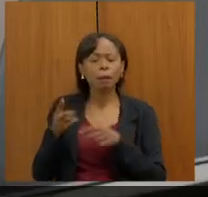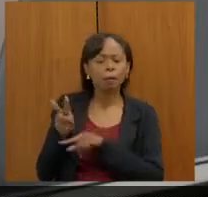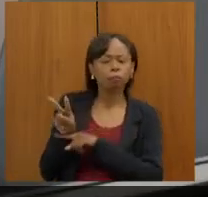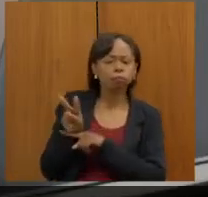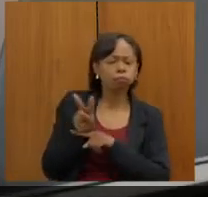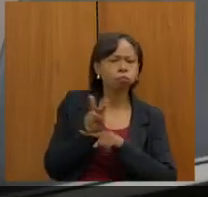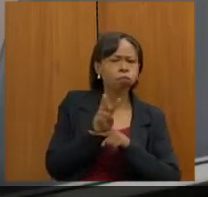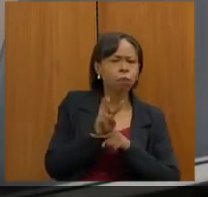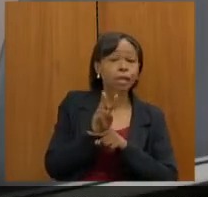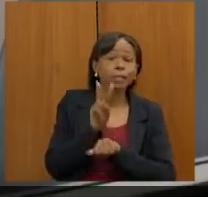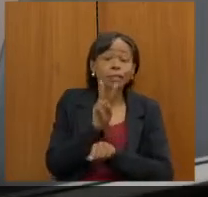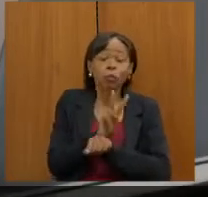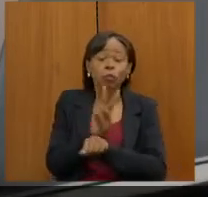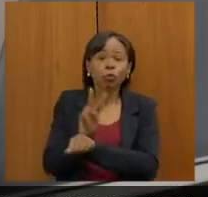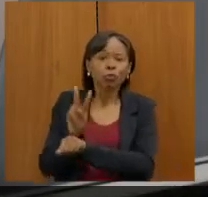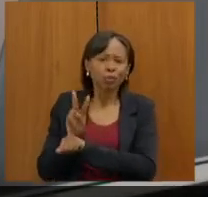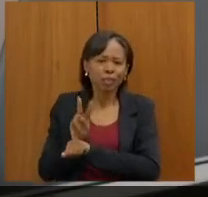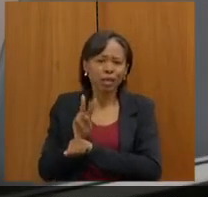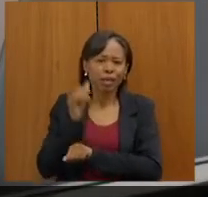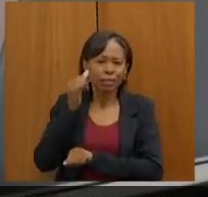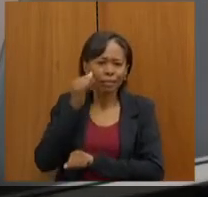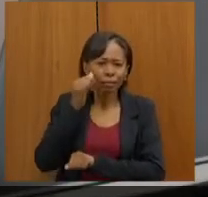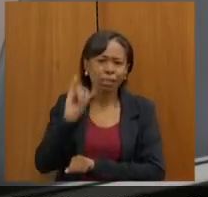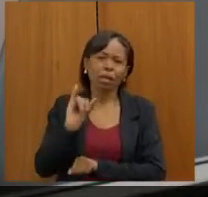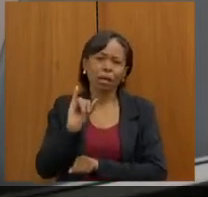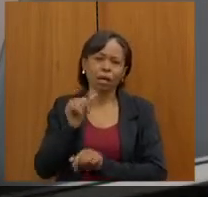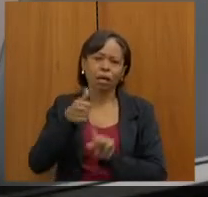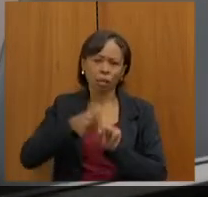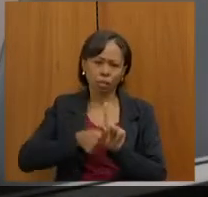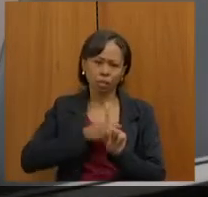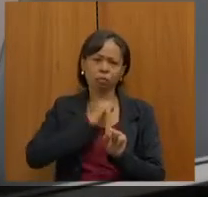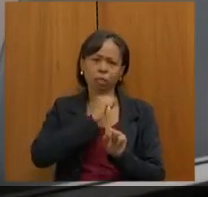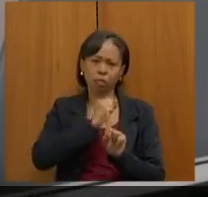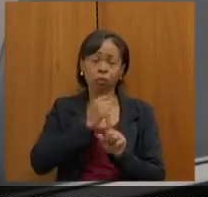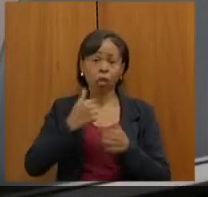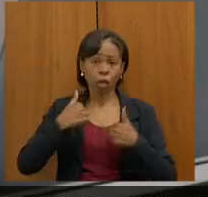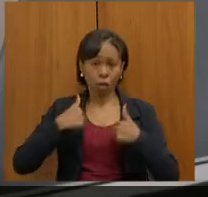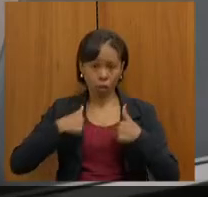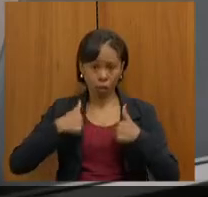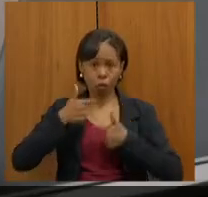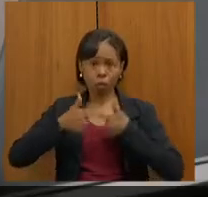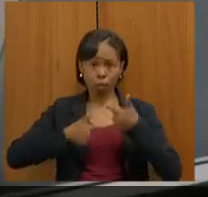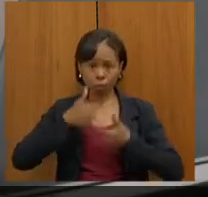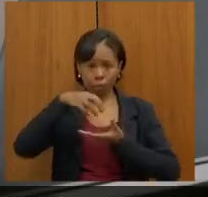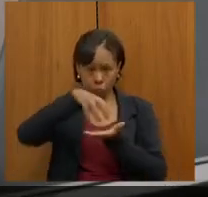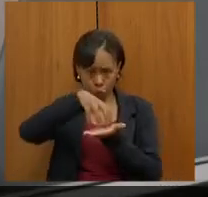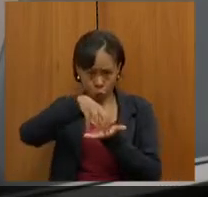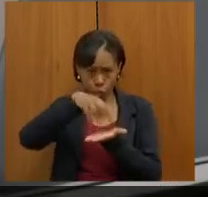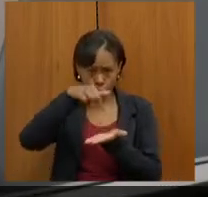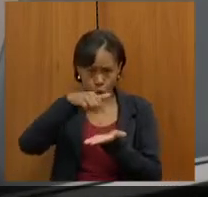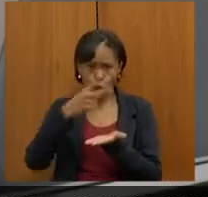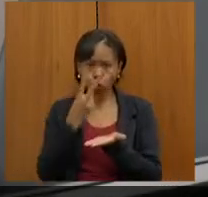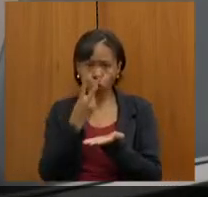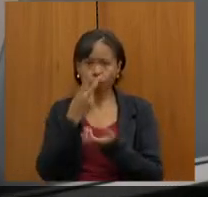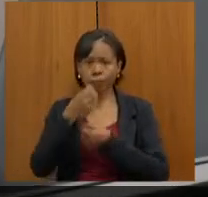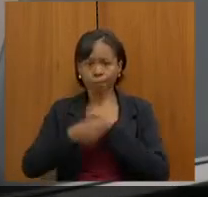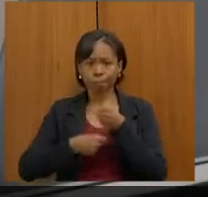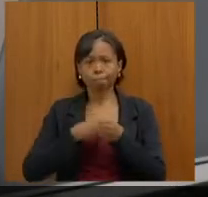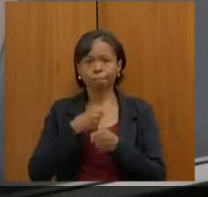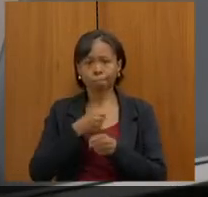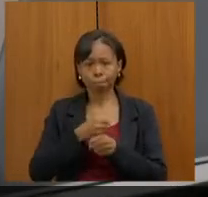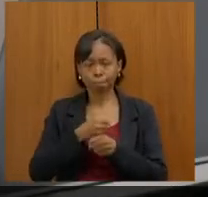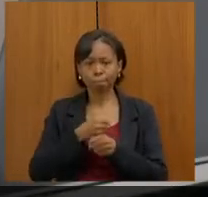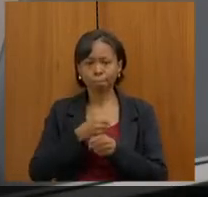feminicídio E durante esses dois anos que estou à frente do núcleo pude perceber algumas características